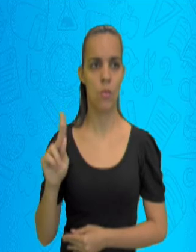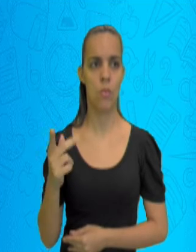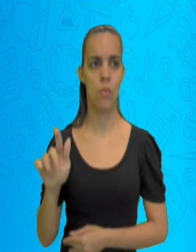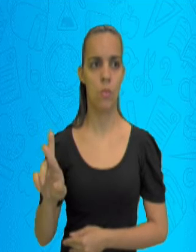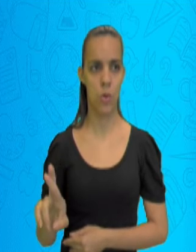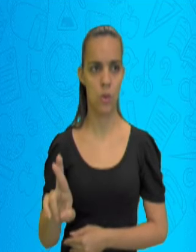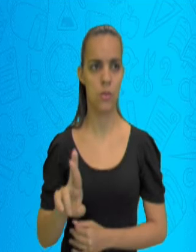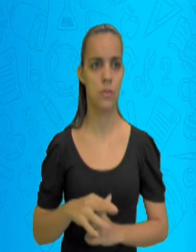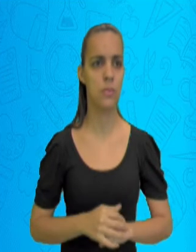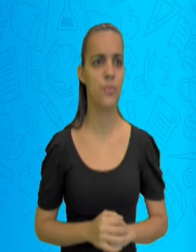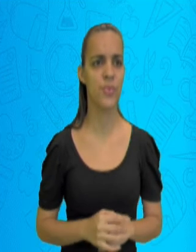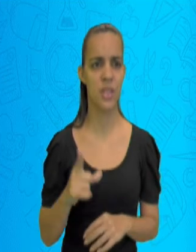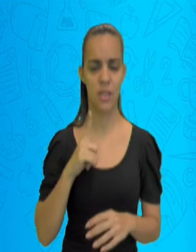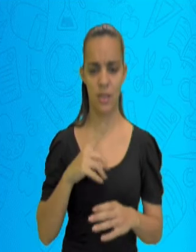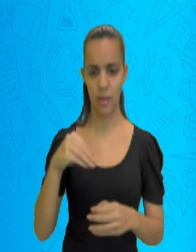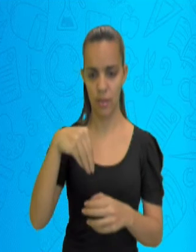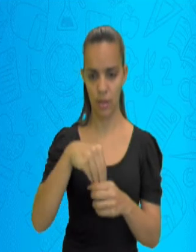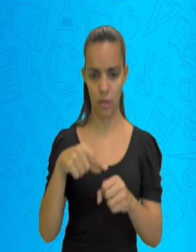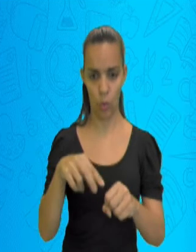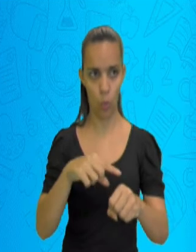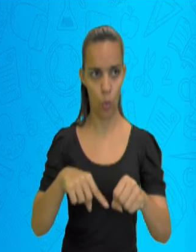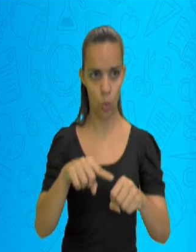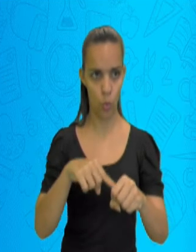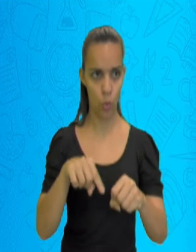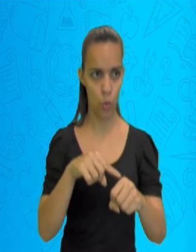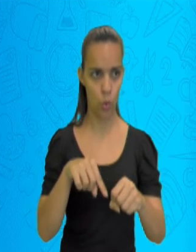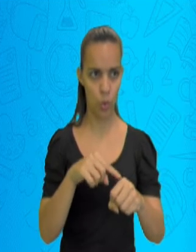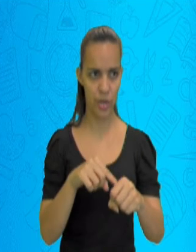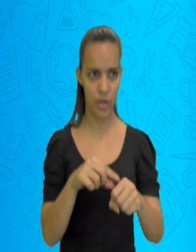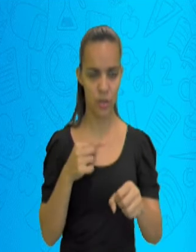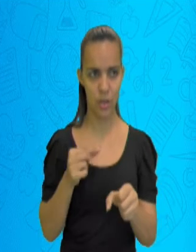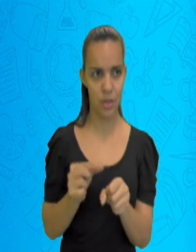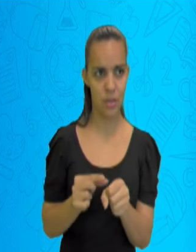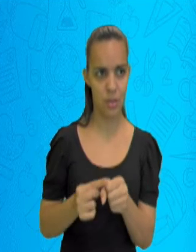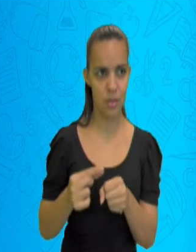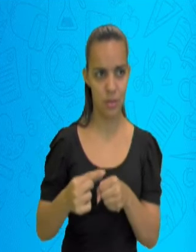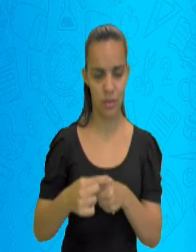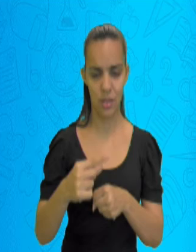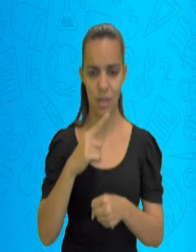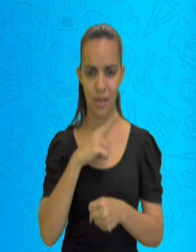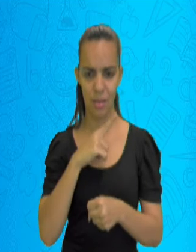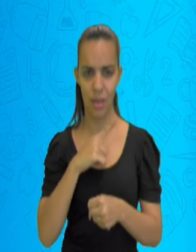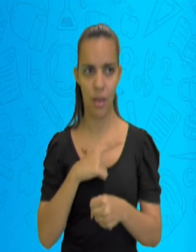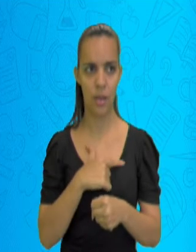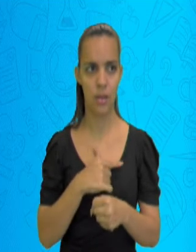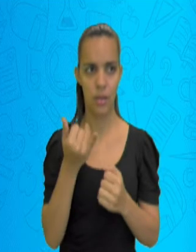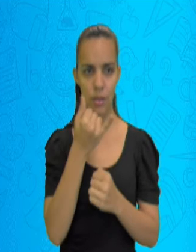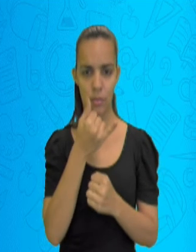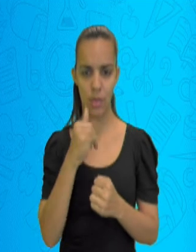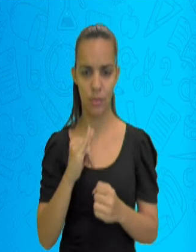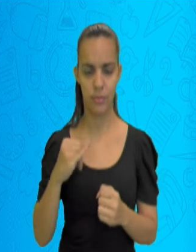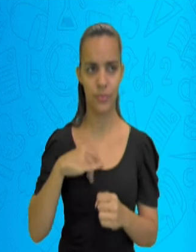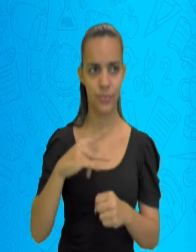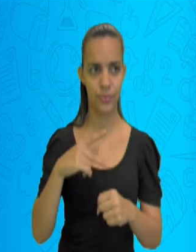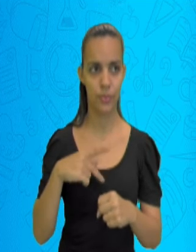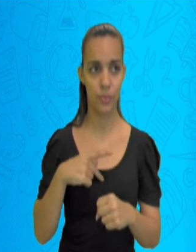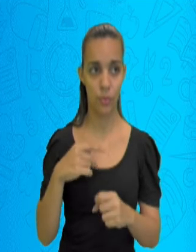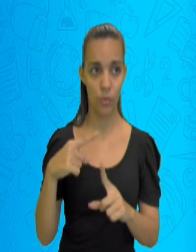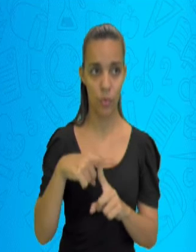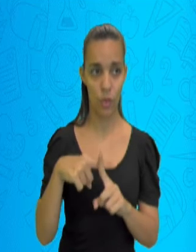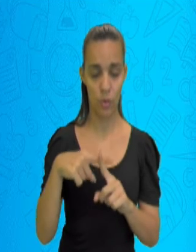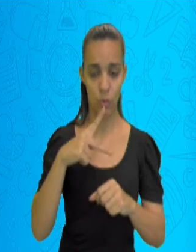Continua no núcleo as partículas que possuem carga elétrica positiva, que são